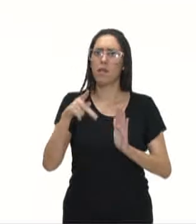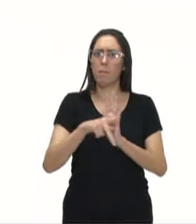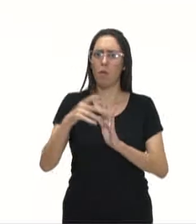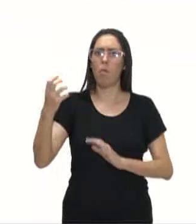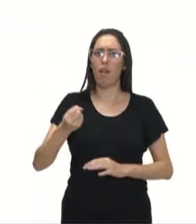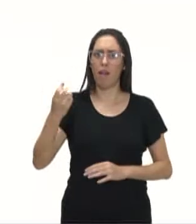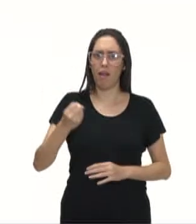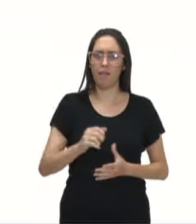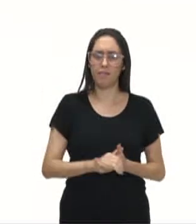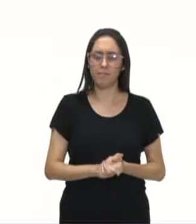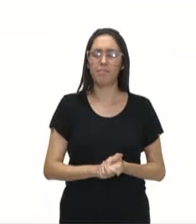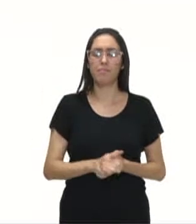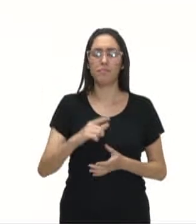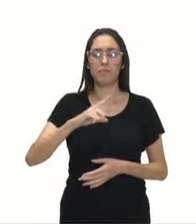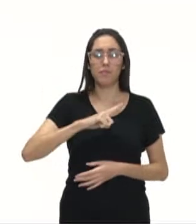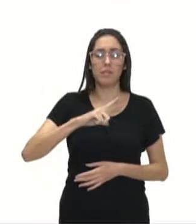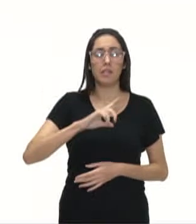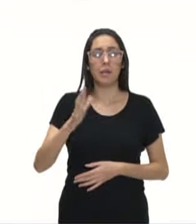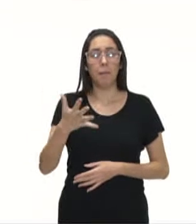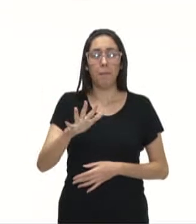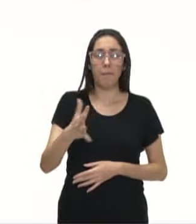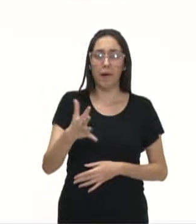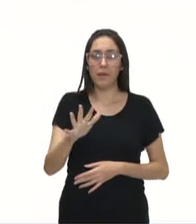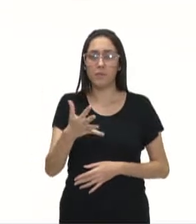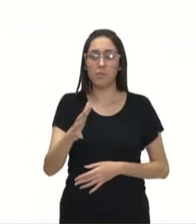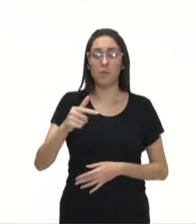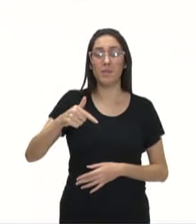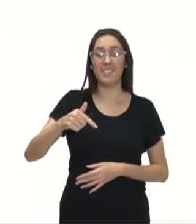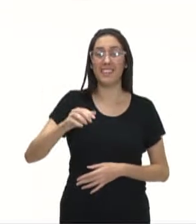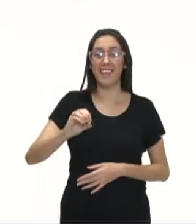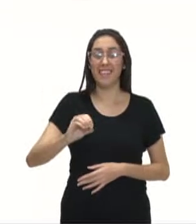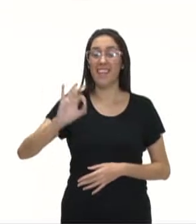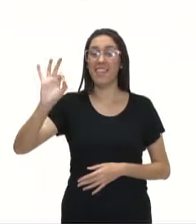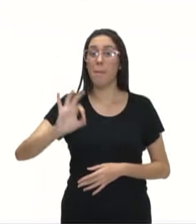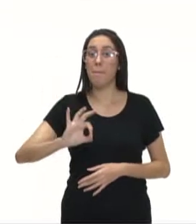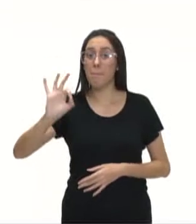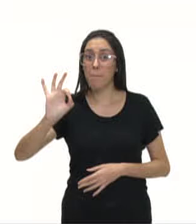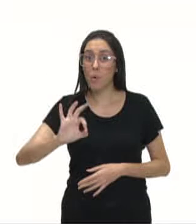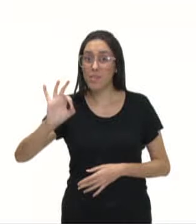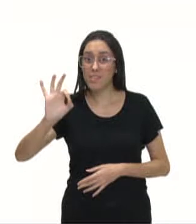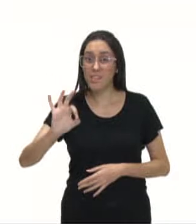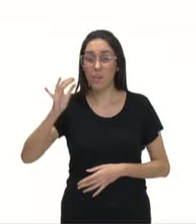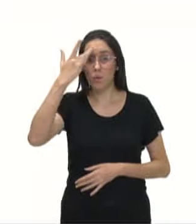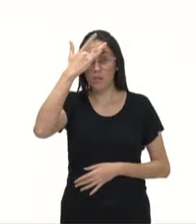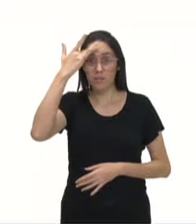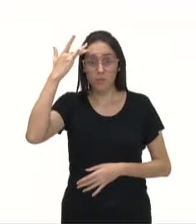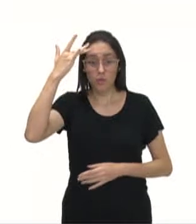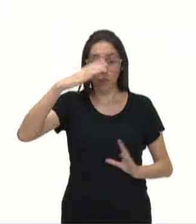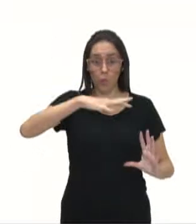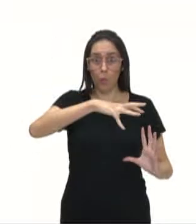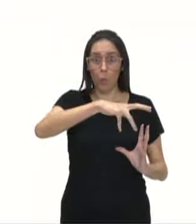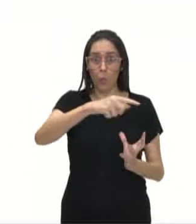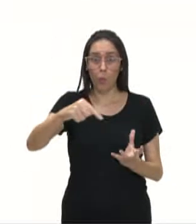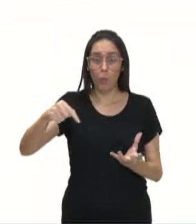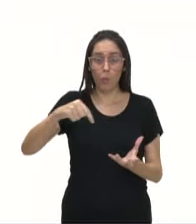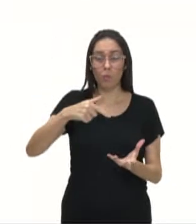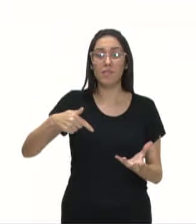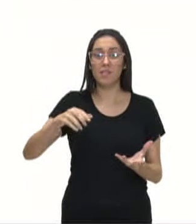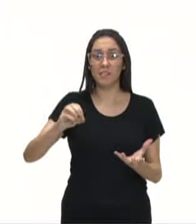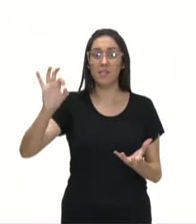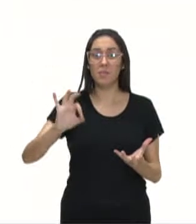que aproximadamente 70% da população mundial manifesta sinais